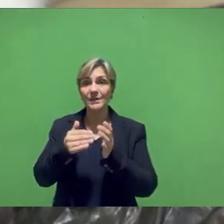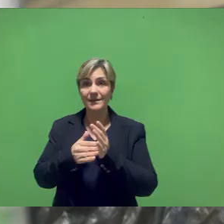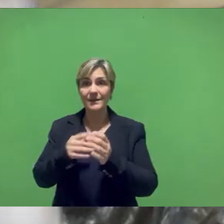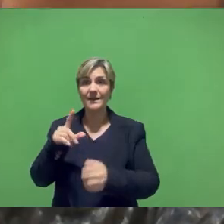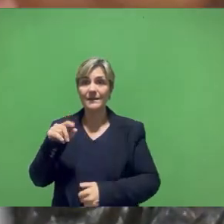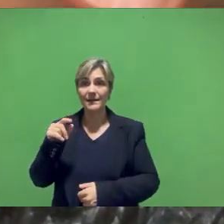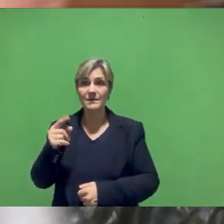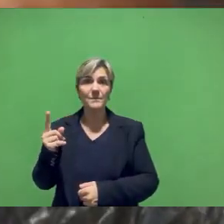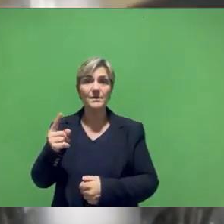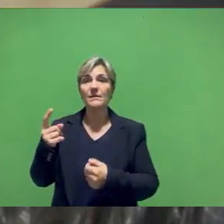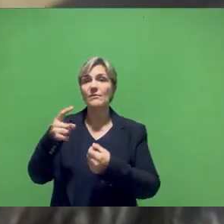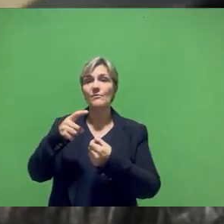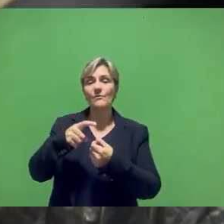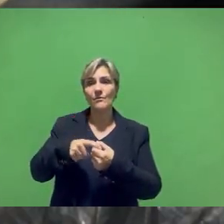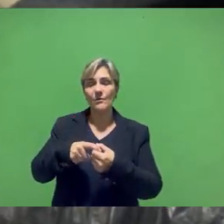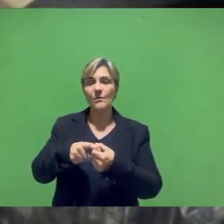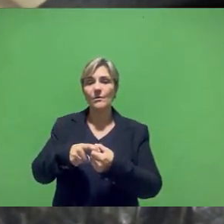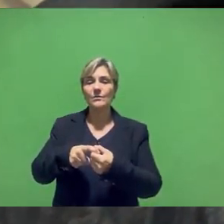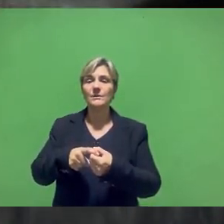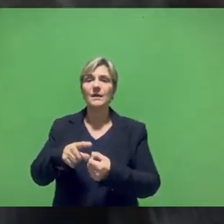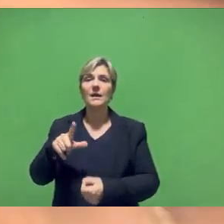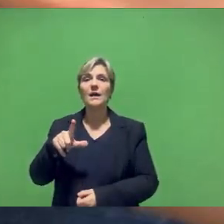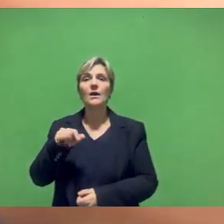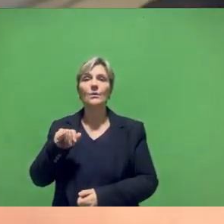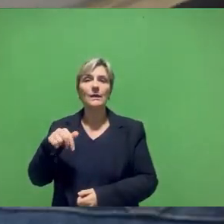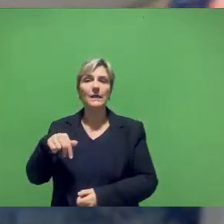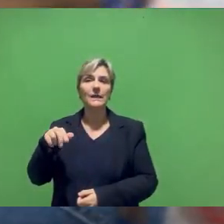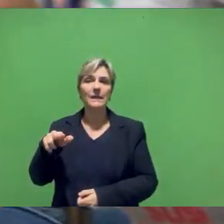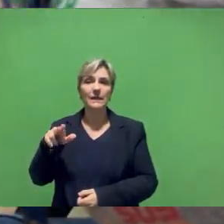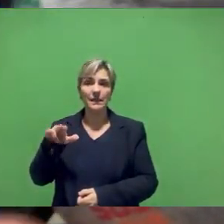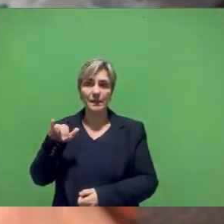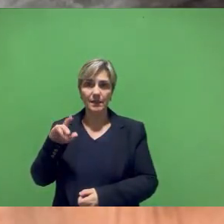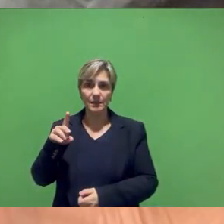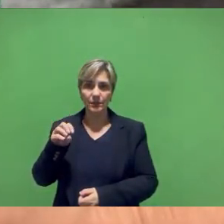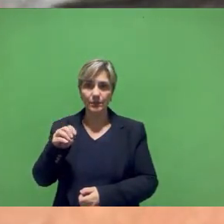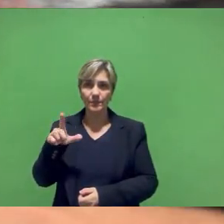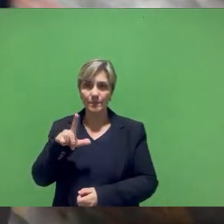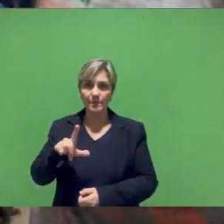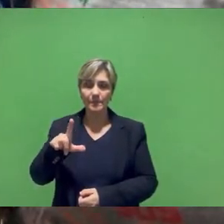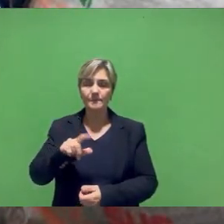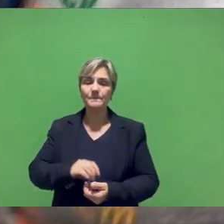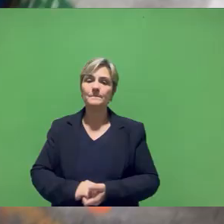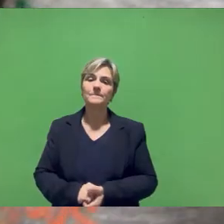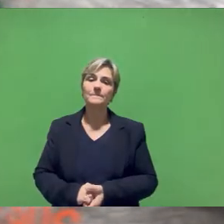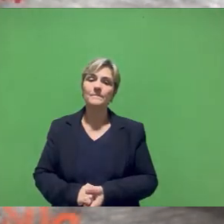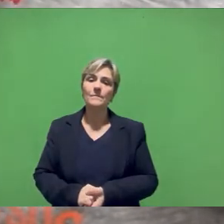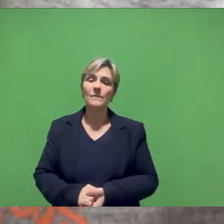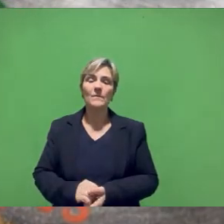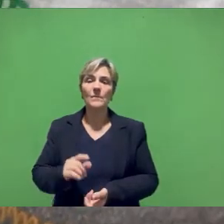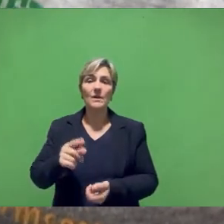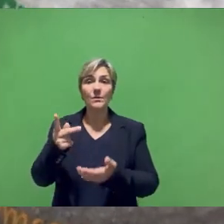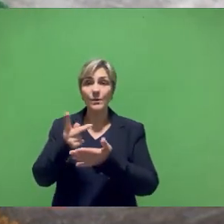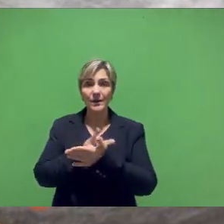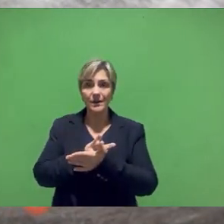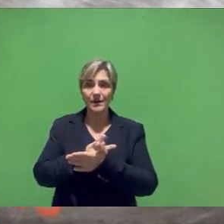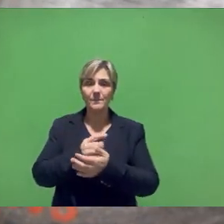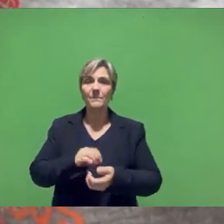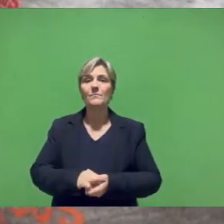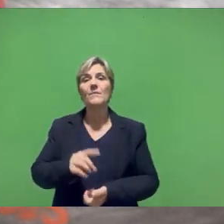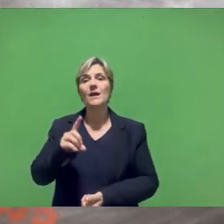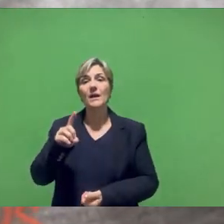senão pode voltar a insulina e daí tu não sabe mais o que tu usou e tá uma dose errada, né? Não tem como